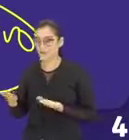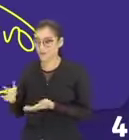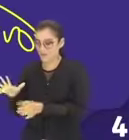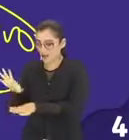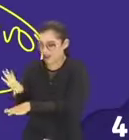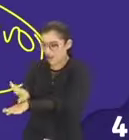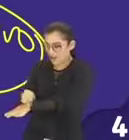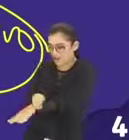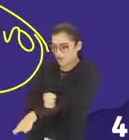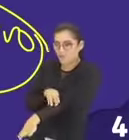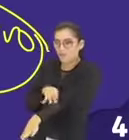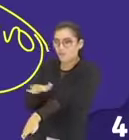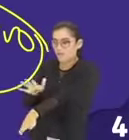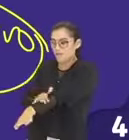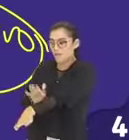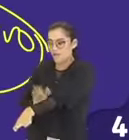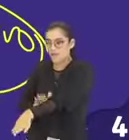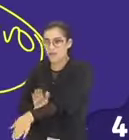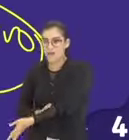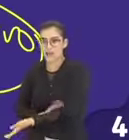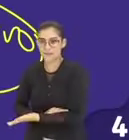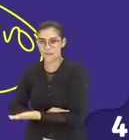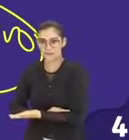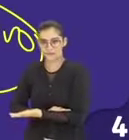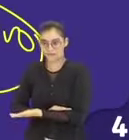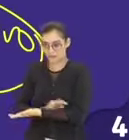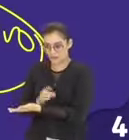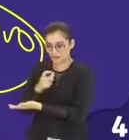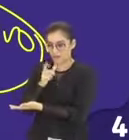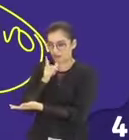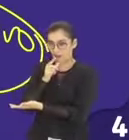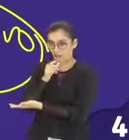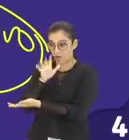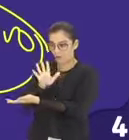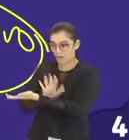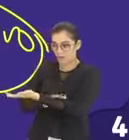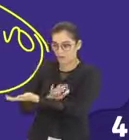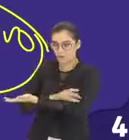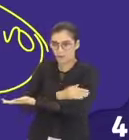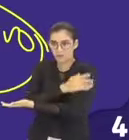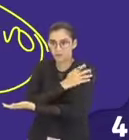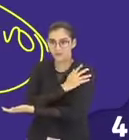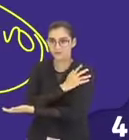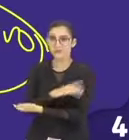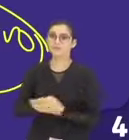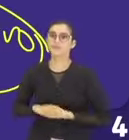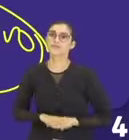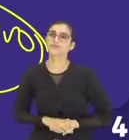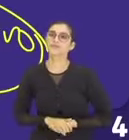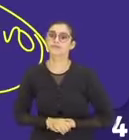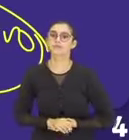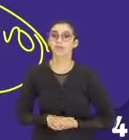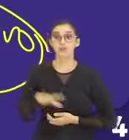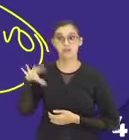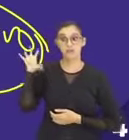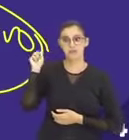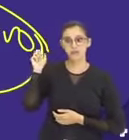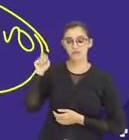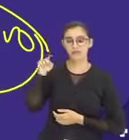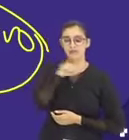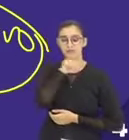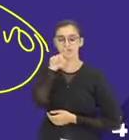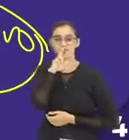Aqui, se chove, então molha. Olha aí, escutei daqui o pessoal de placas. Né? Muito bem. E ele